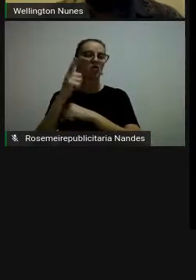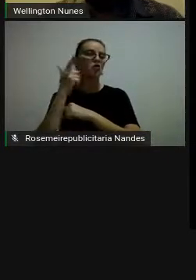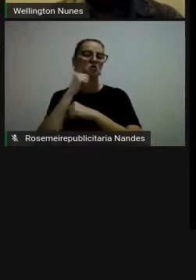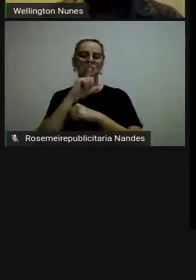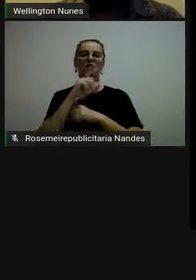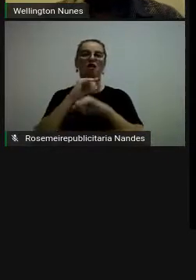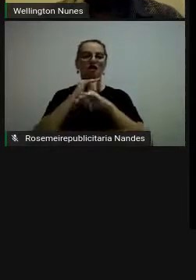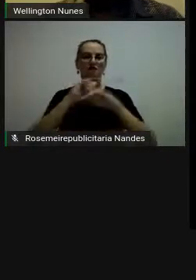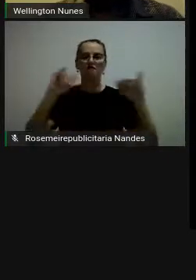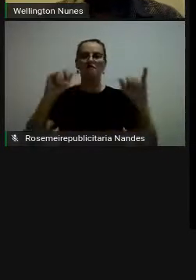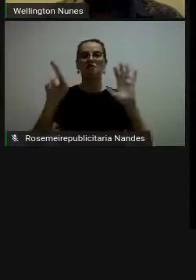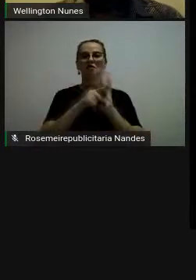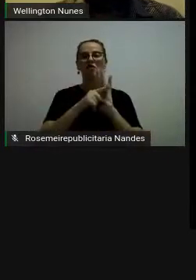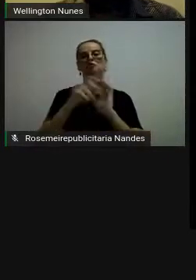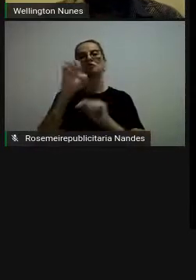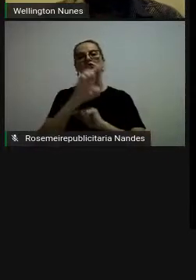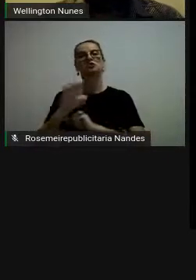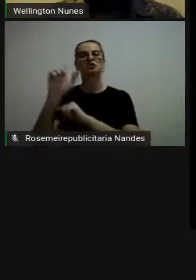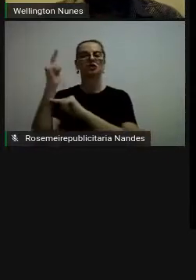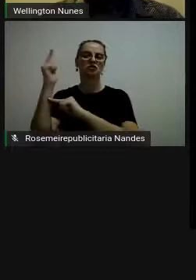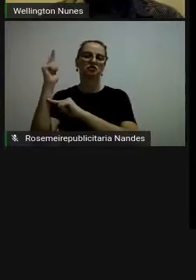desses dados.